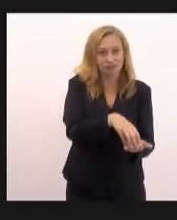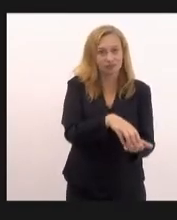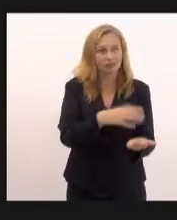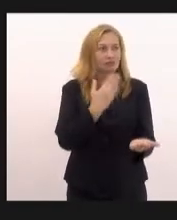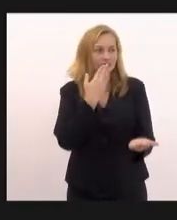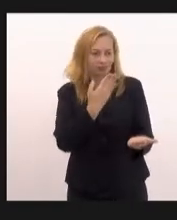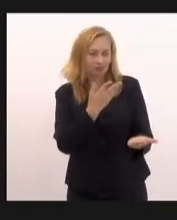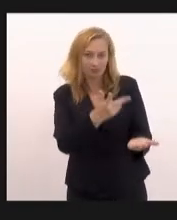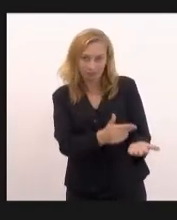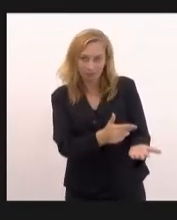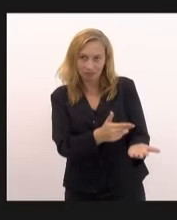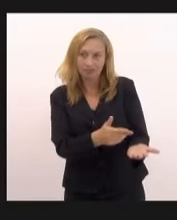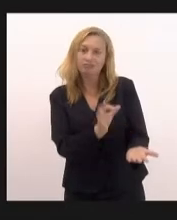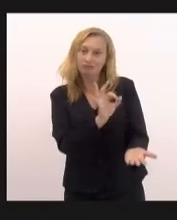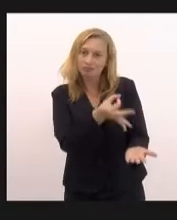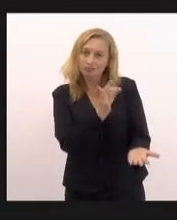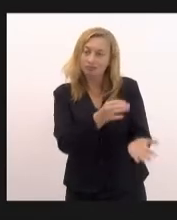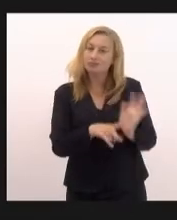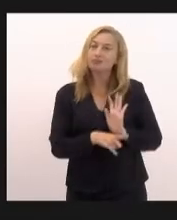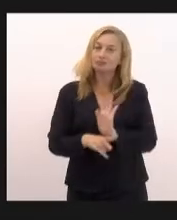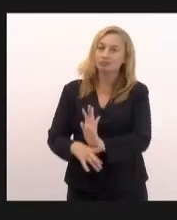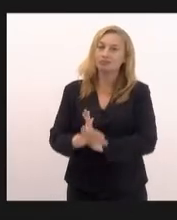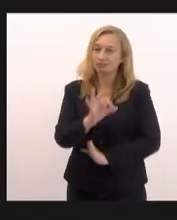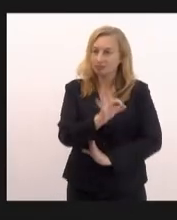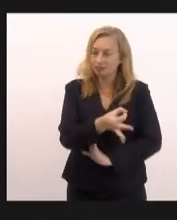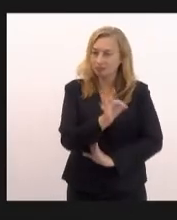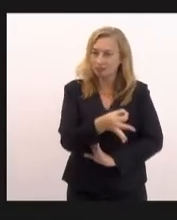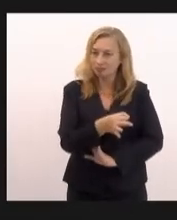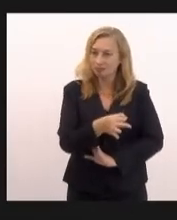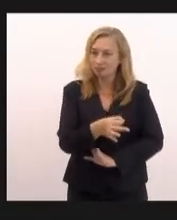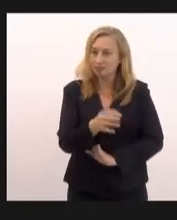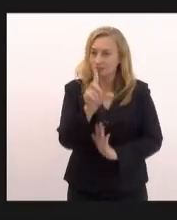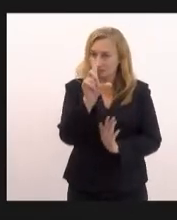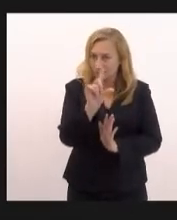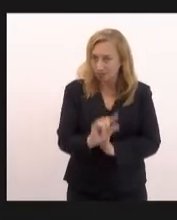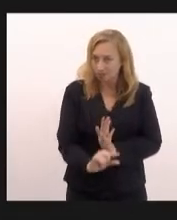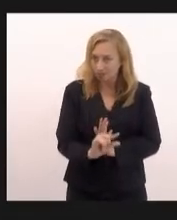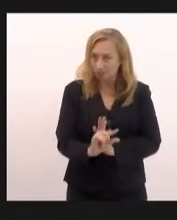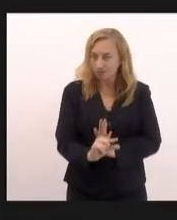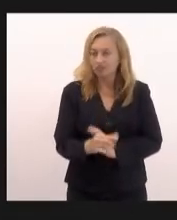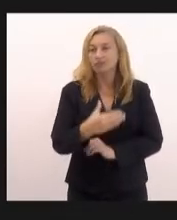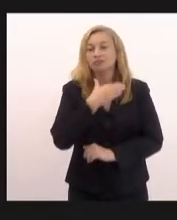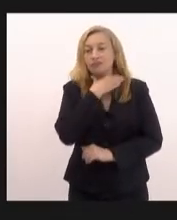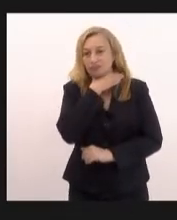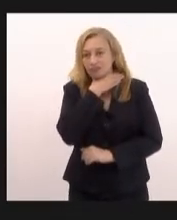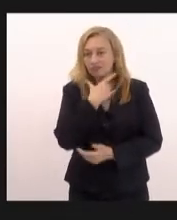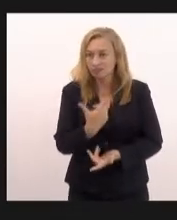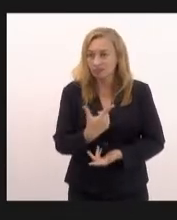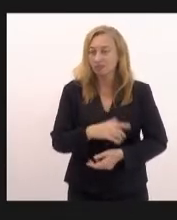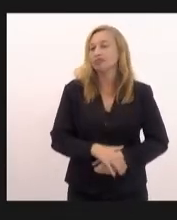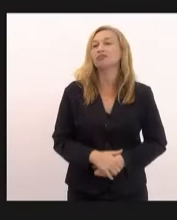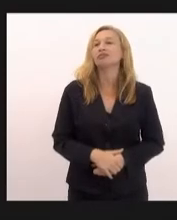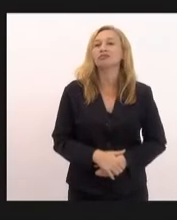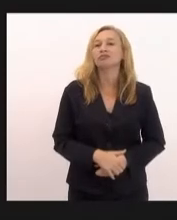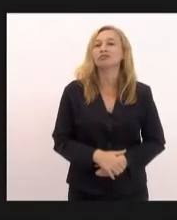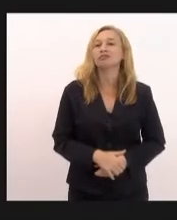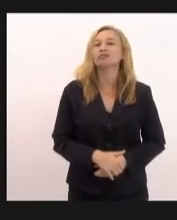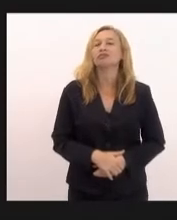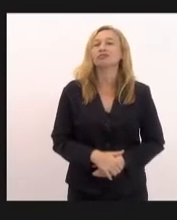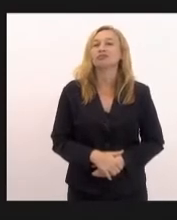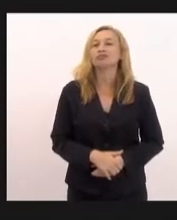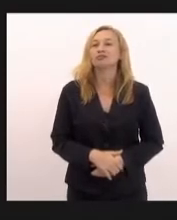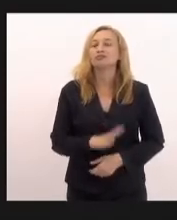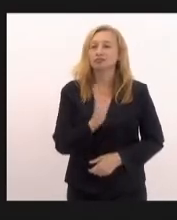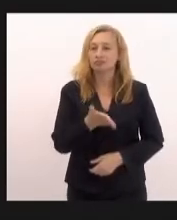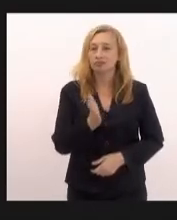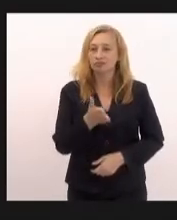ficar certo, contribui de forma efetiva para a redução da crise geracional. Isso daí, por si só, já